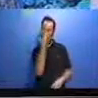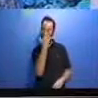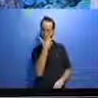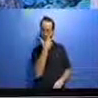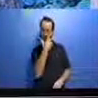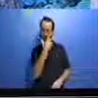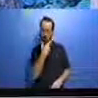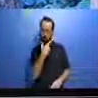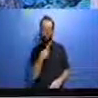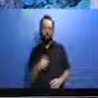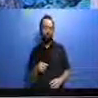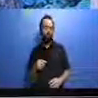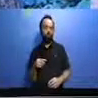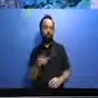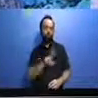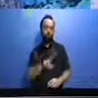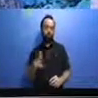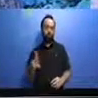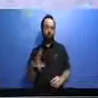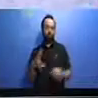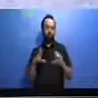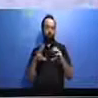esponja de vidro, o nome dela.